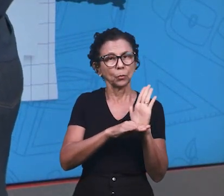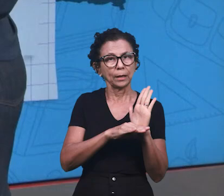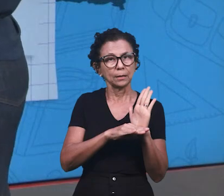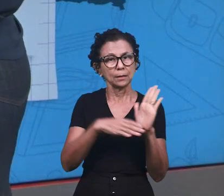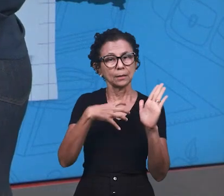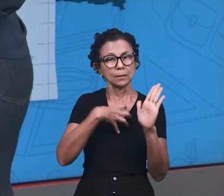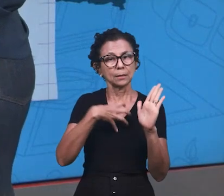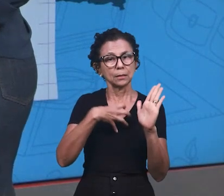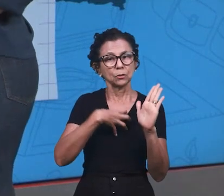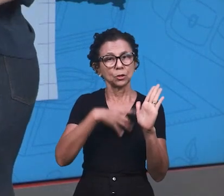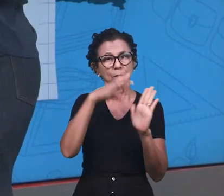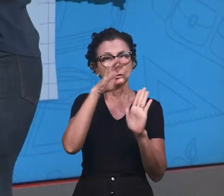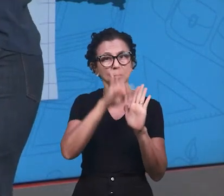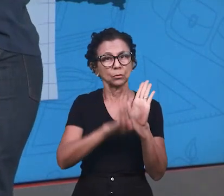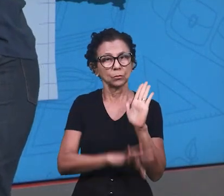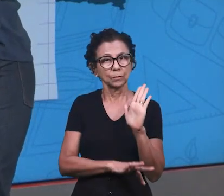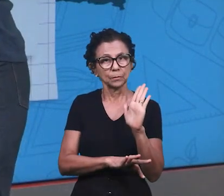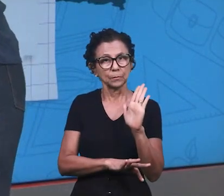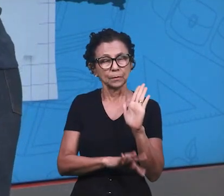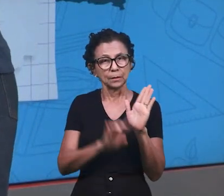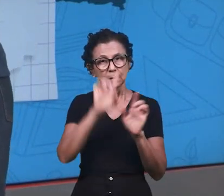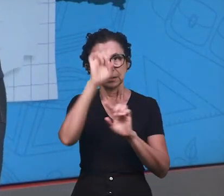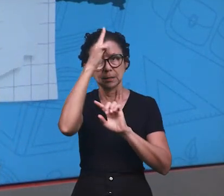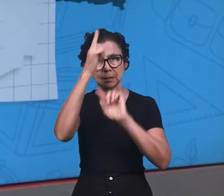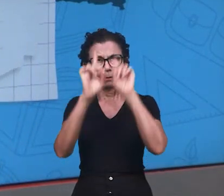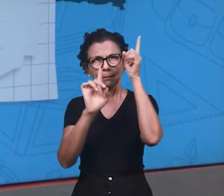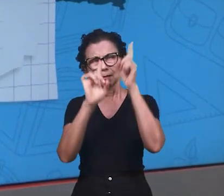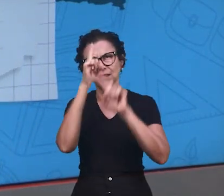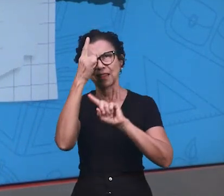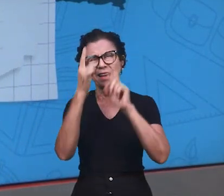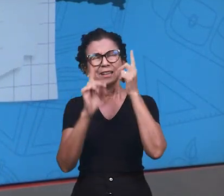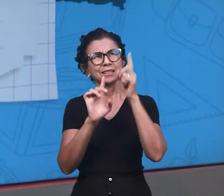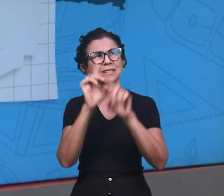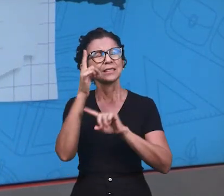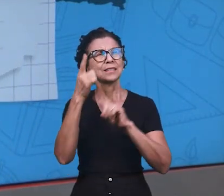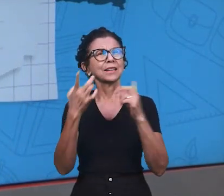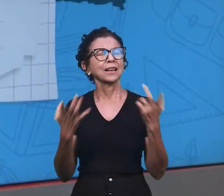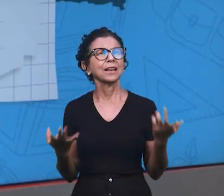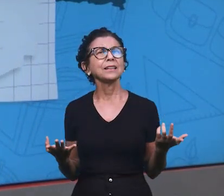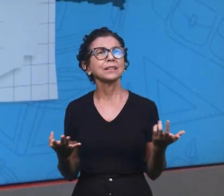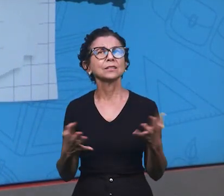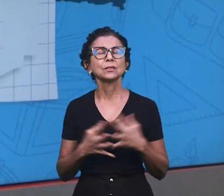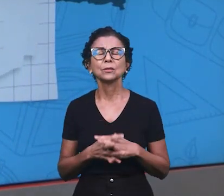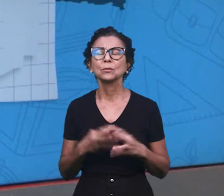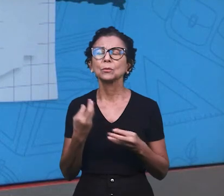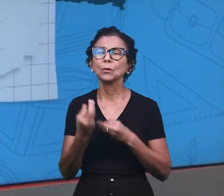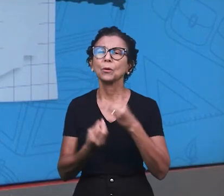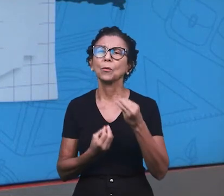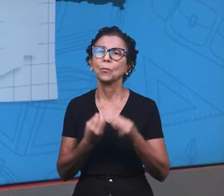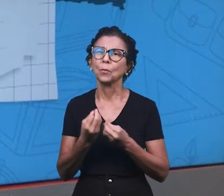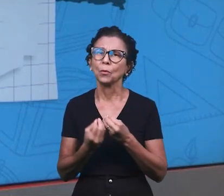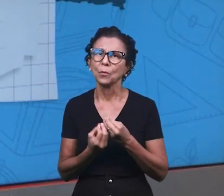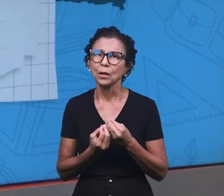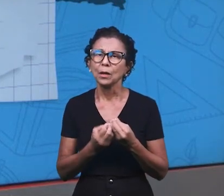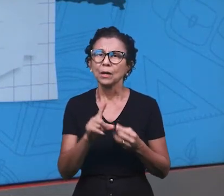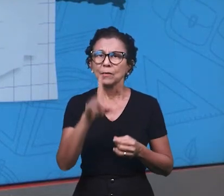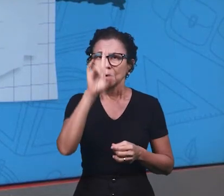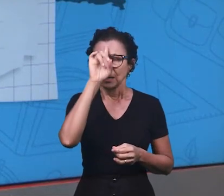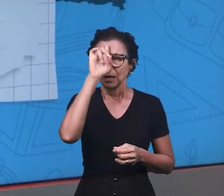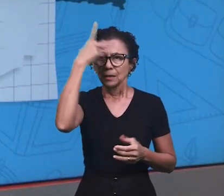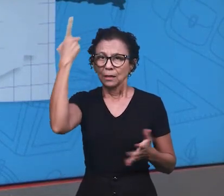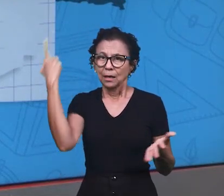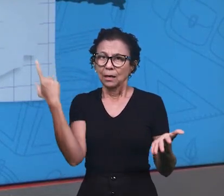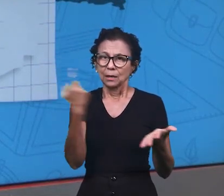a interdependência entre as ideias. Como assim, Ana? Interdependência? Muito simples. A ideia que você colocou na